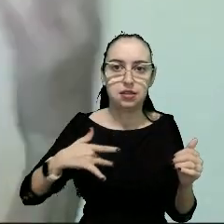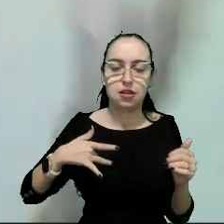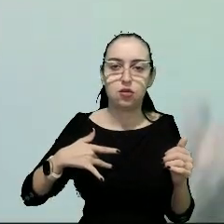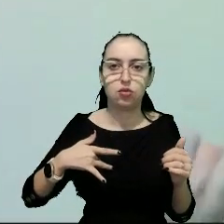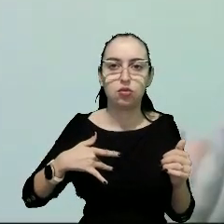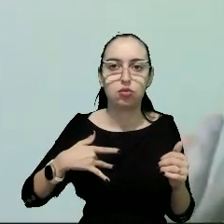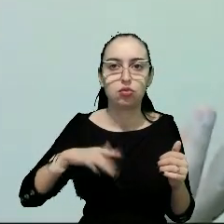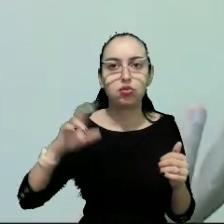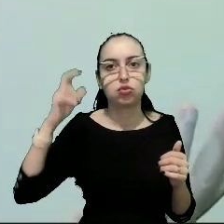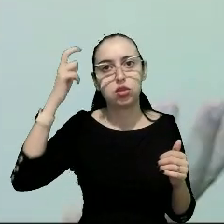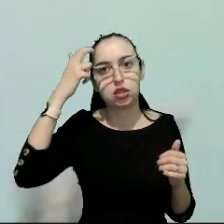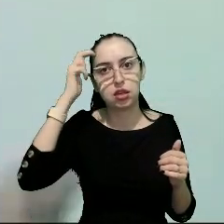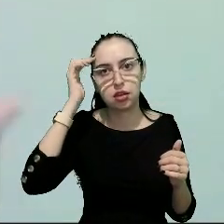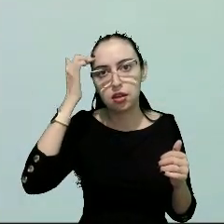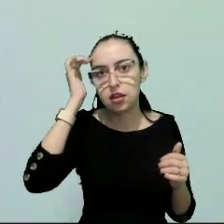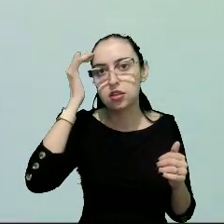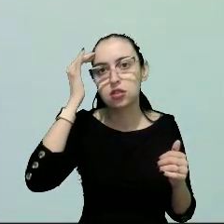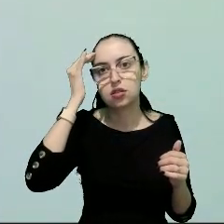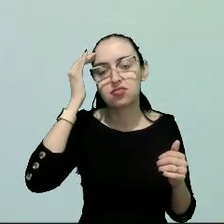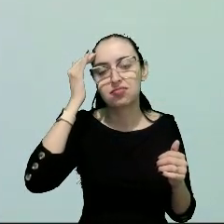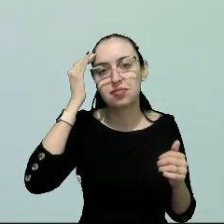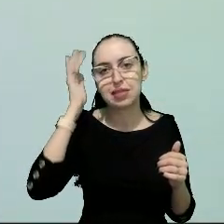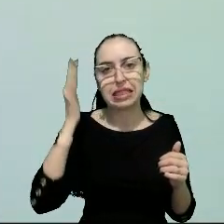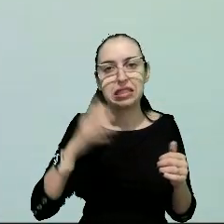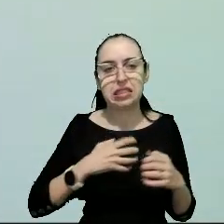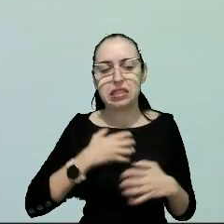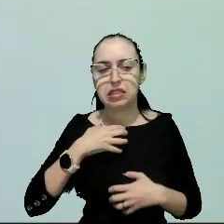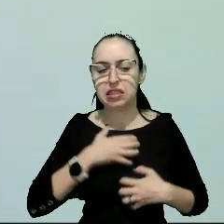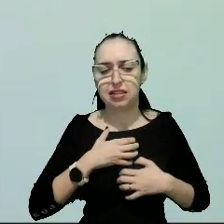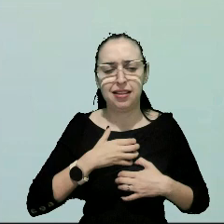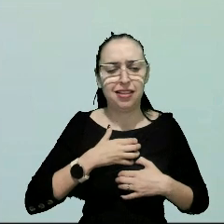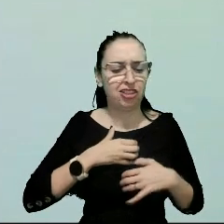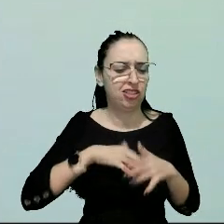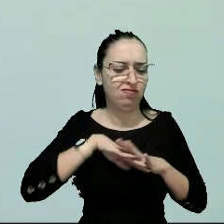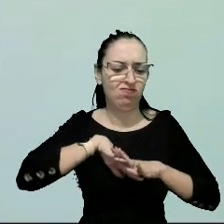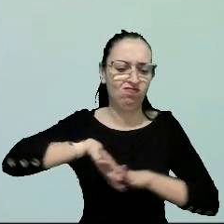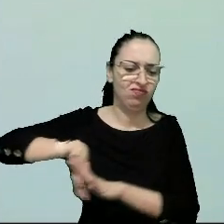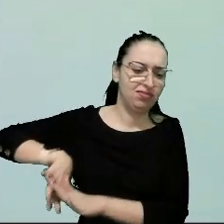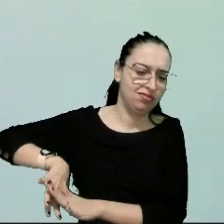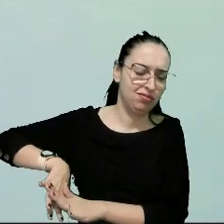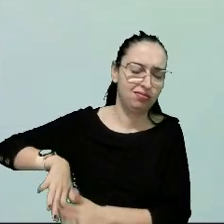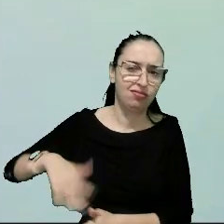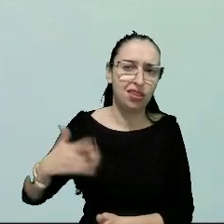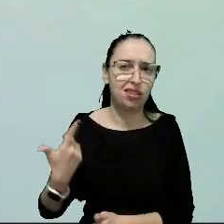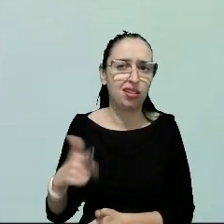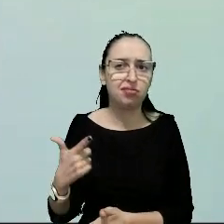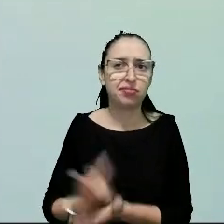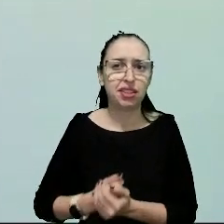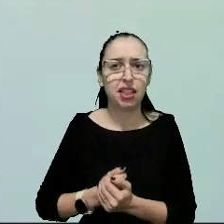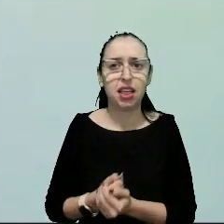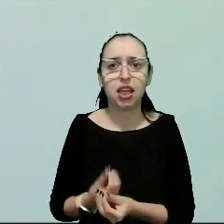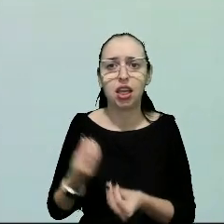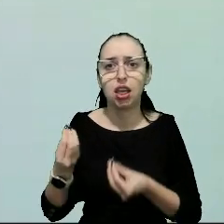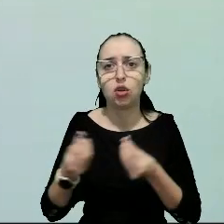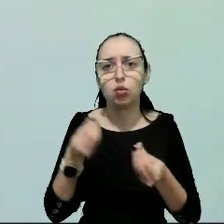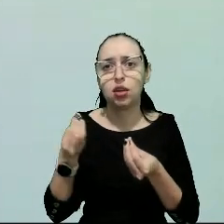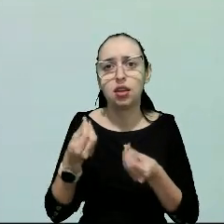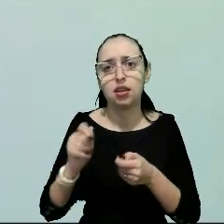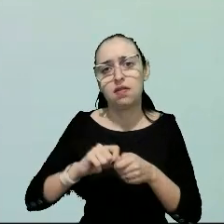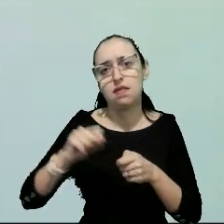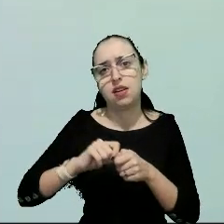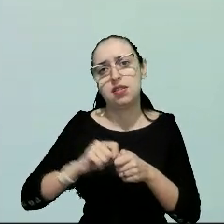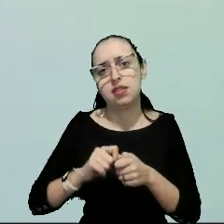com lucidez, se sentem descartáveis, inúteis,